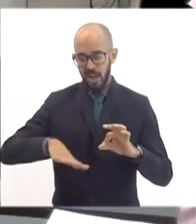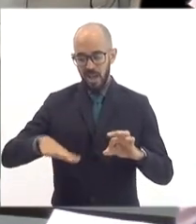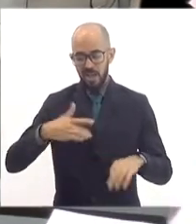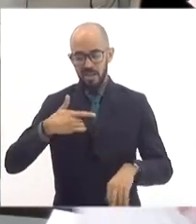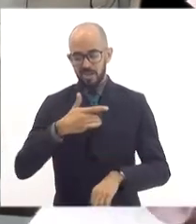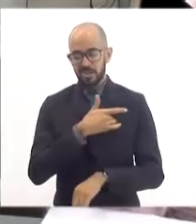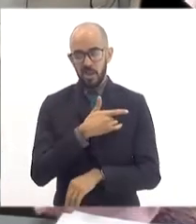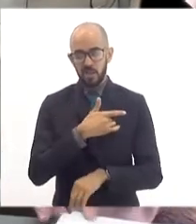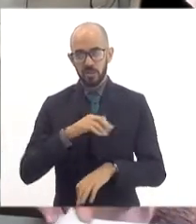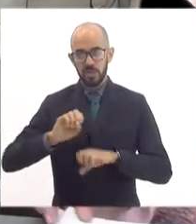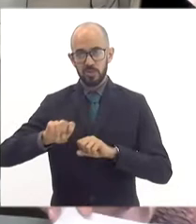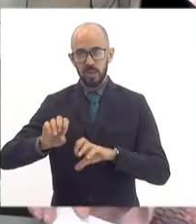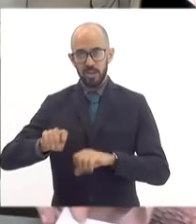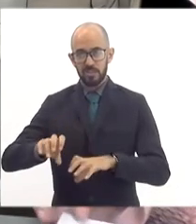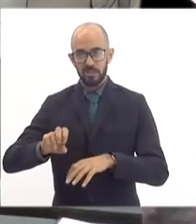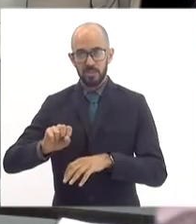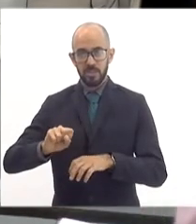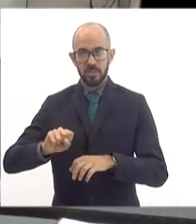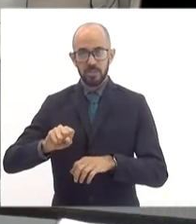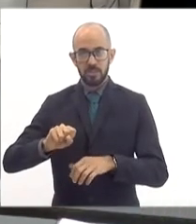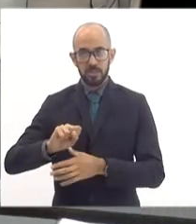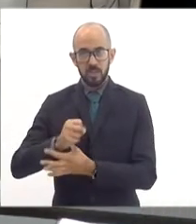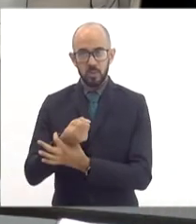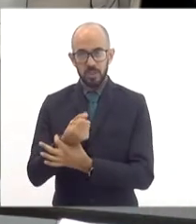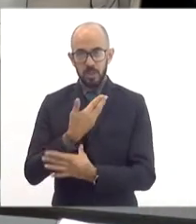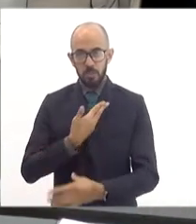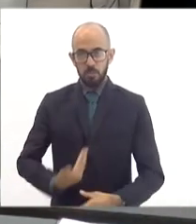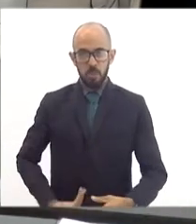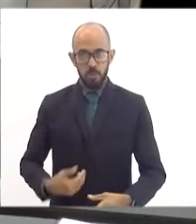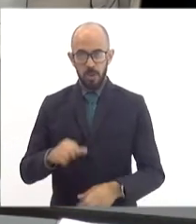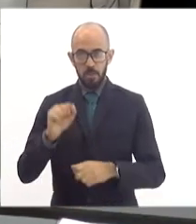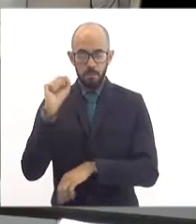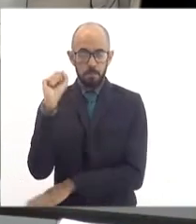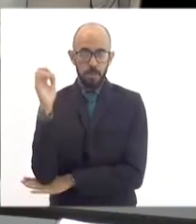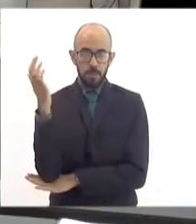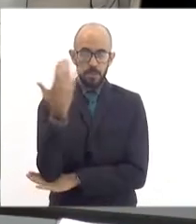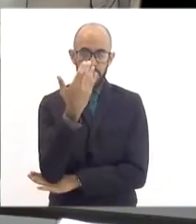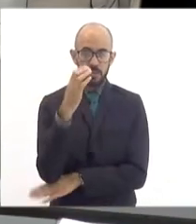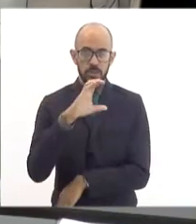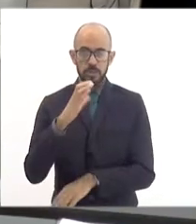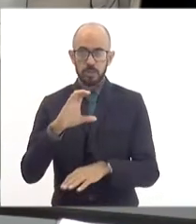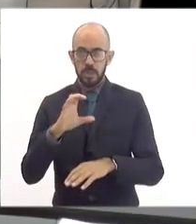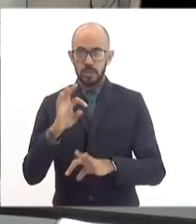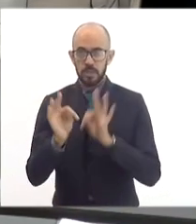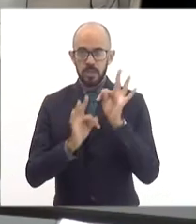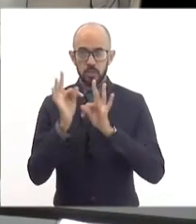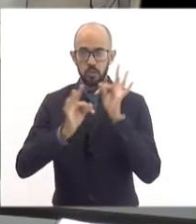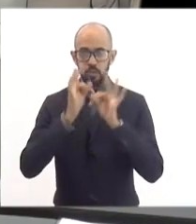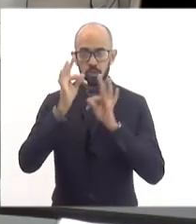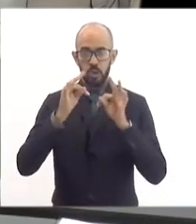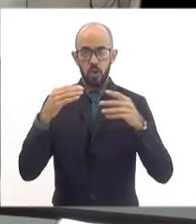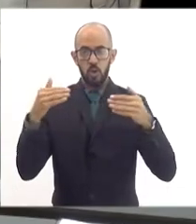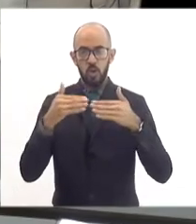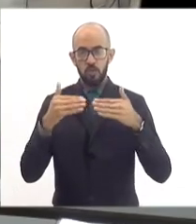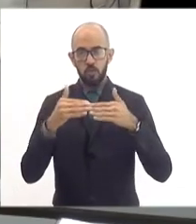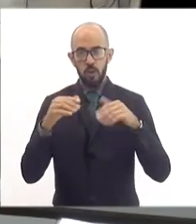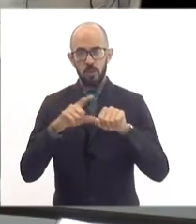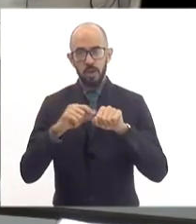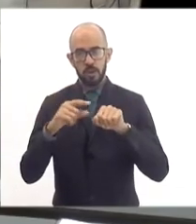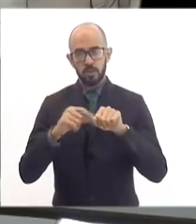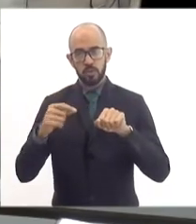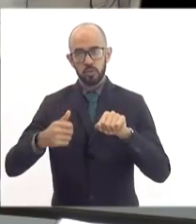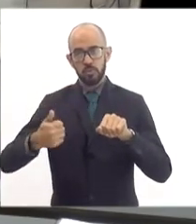saúde, educação, segurança pública, meio ambiente, ciência e tecnologia, conforme previstas no artigo 1º